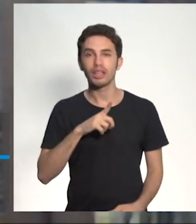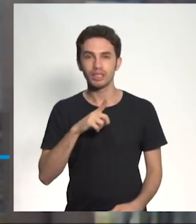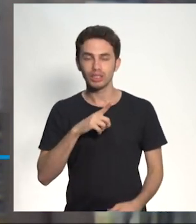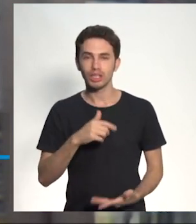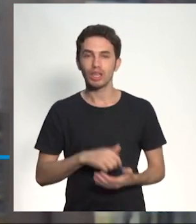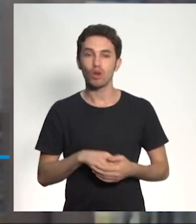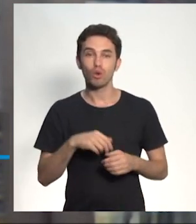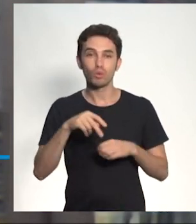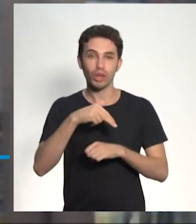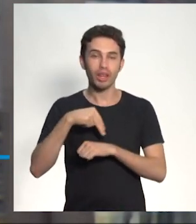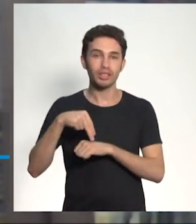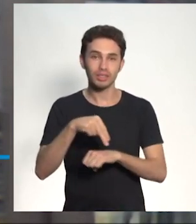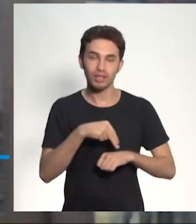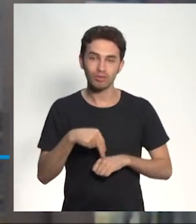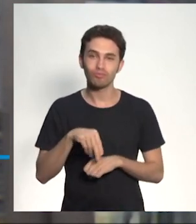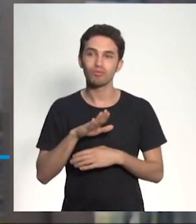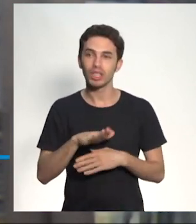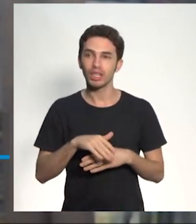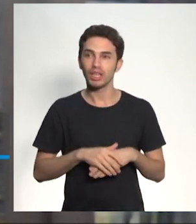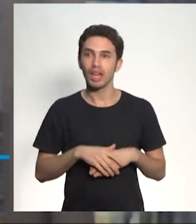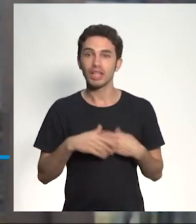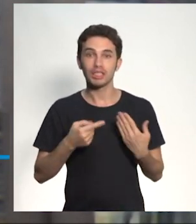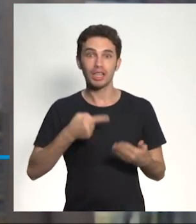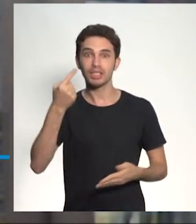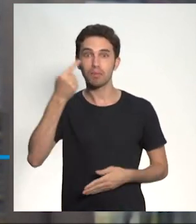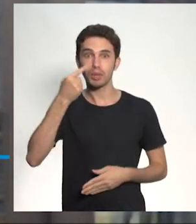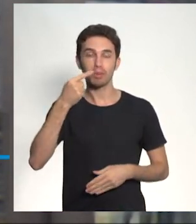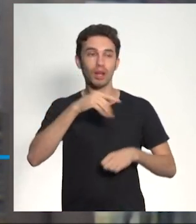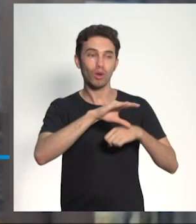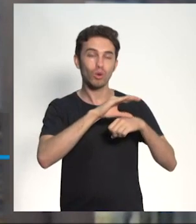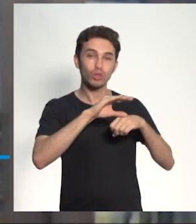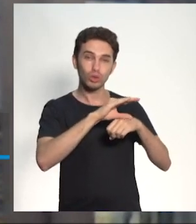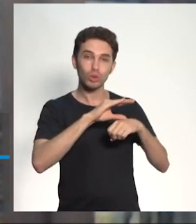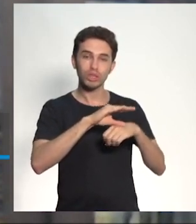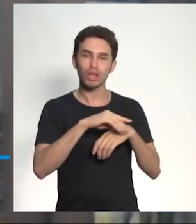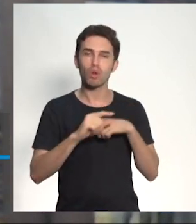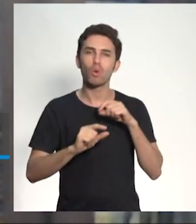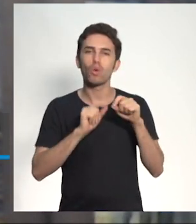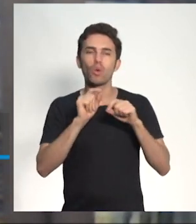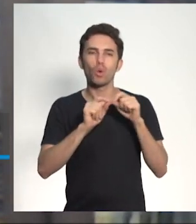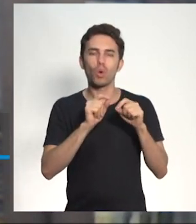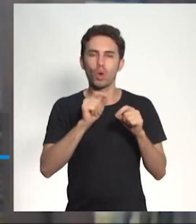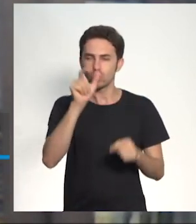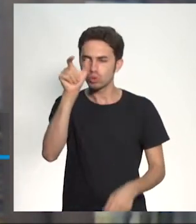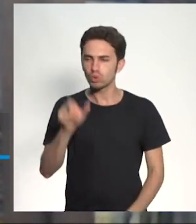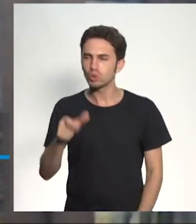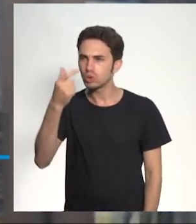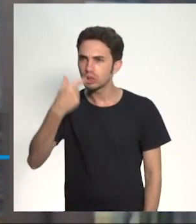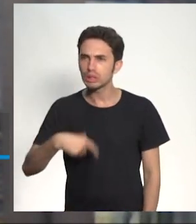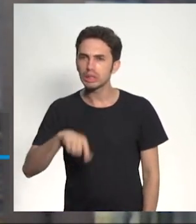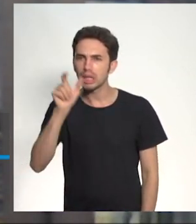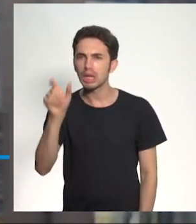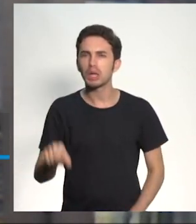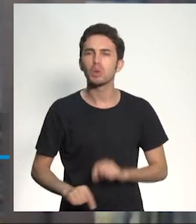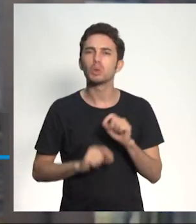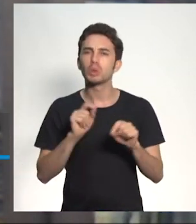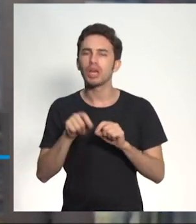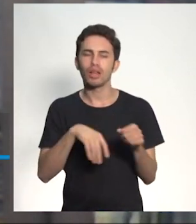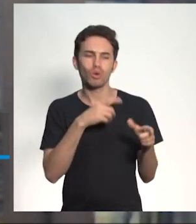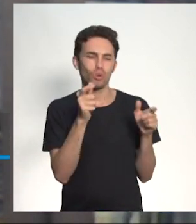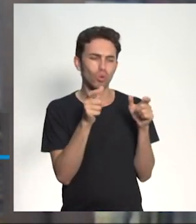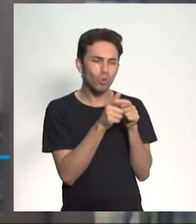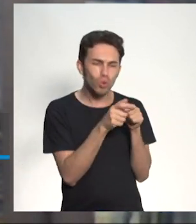nação, e nós percebemos, né, desde a primeira Constituição, quem era considerado cidadão era um grupo muito pequeno de pessoas,